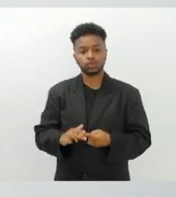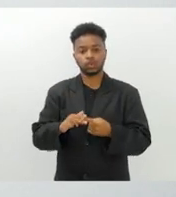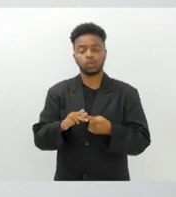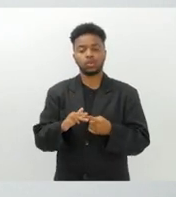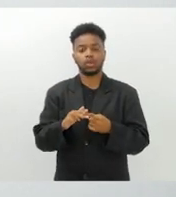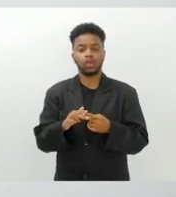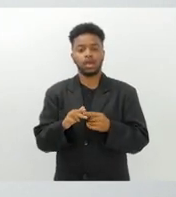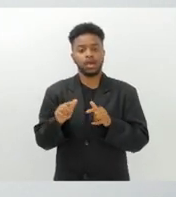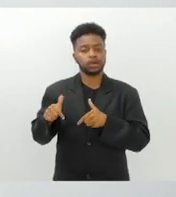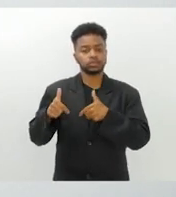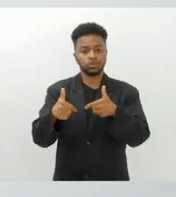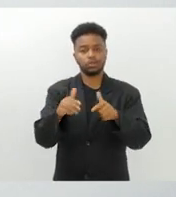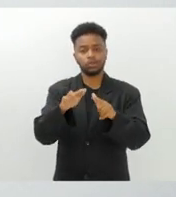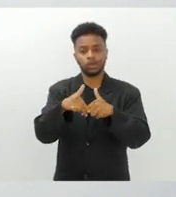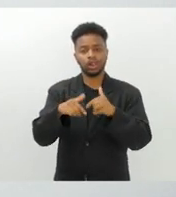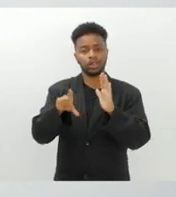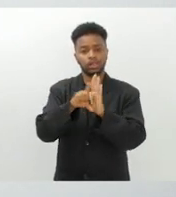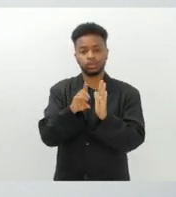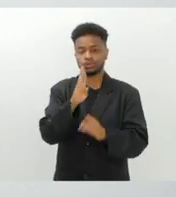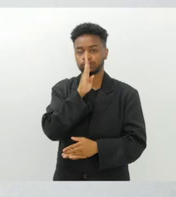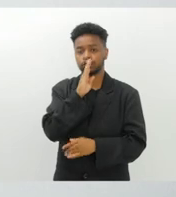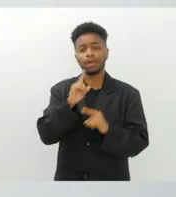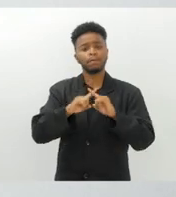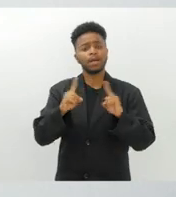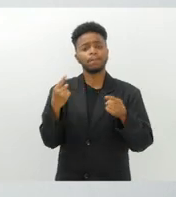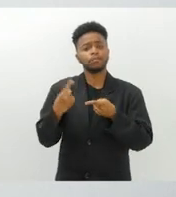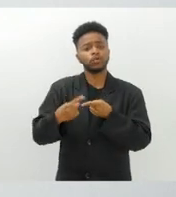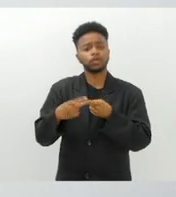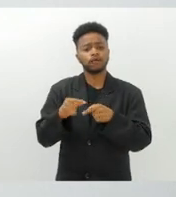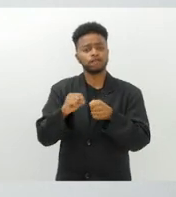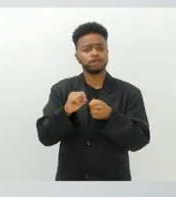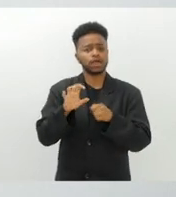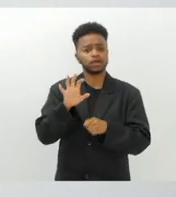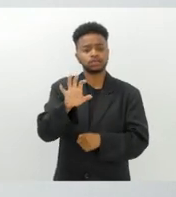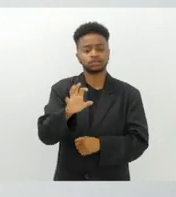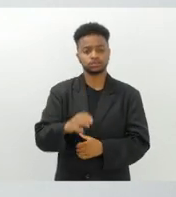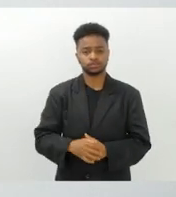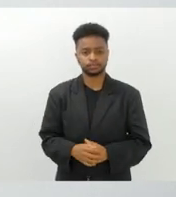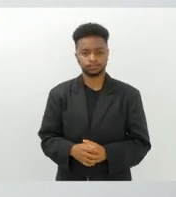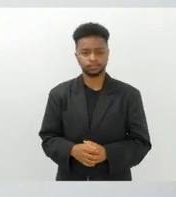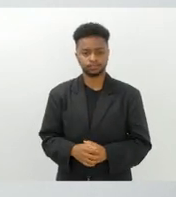lei do silêncio. Mas por que que está sendo feito isso? Porque,